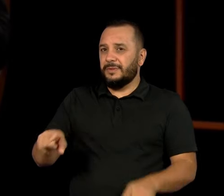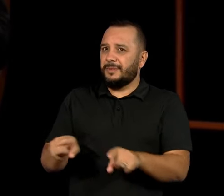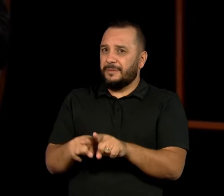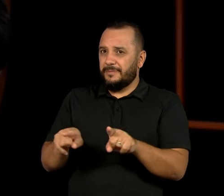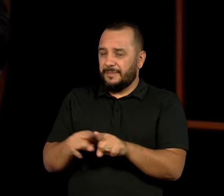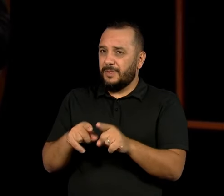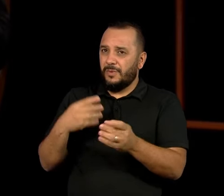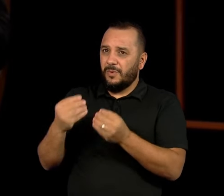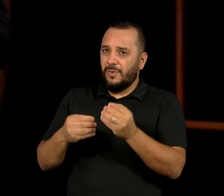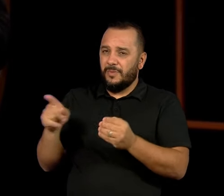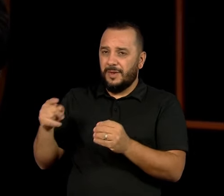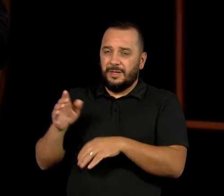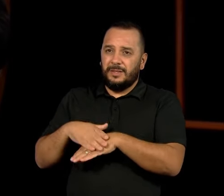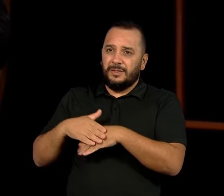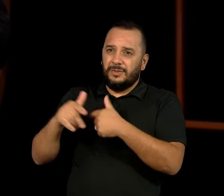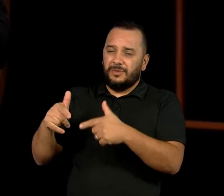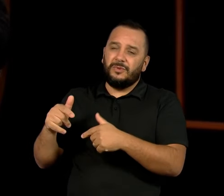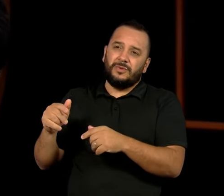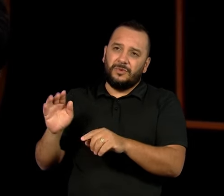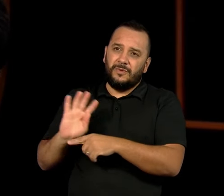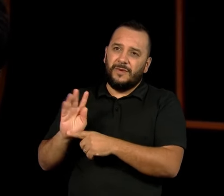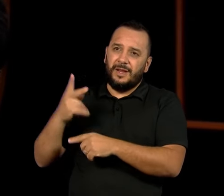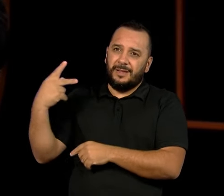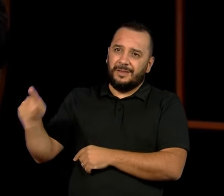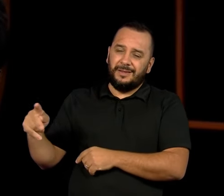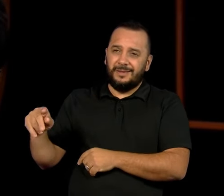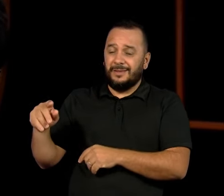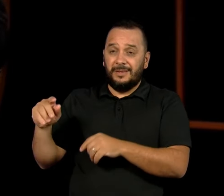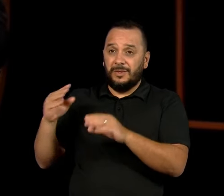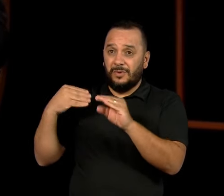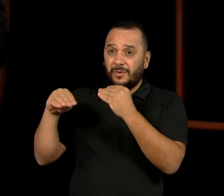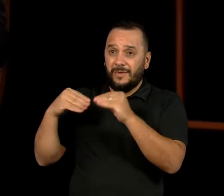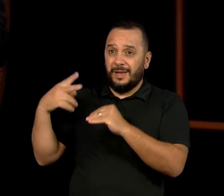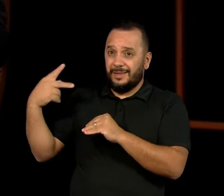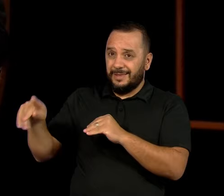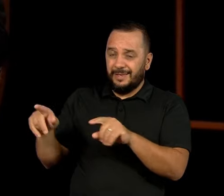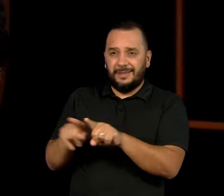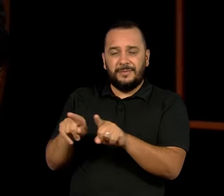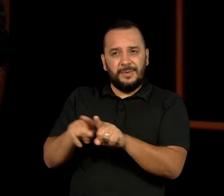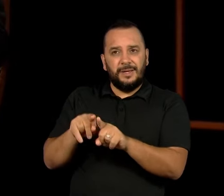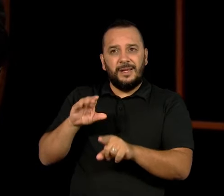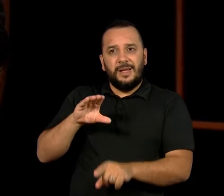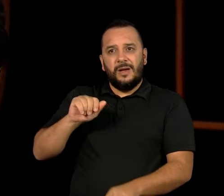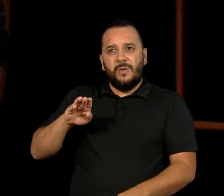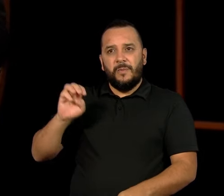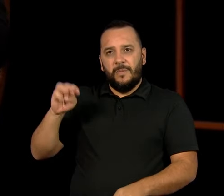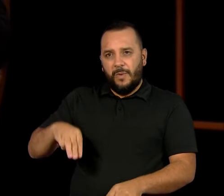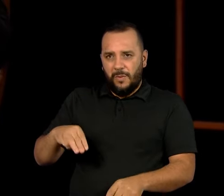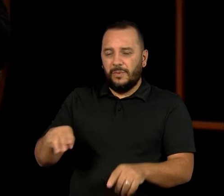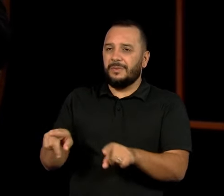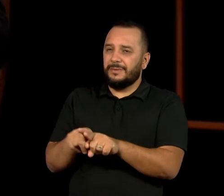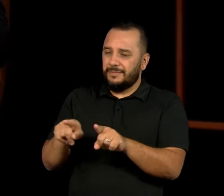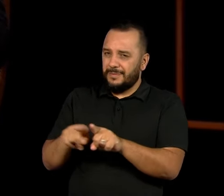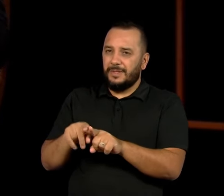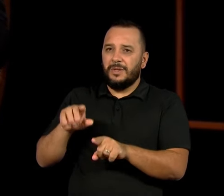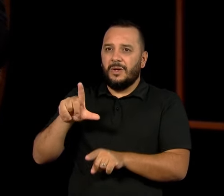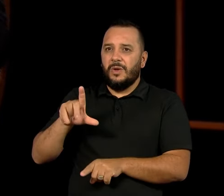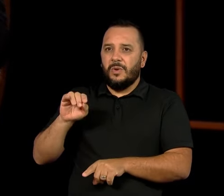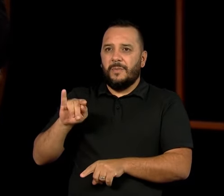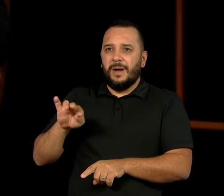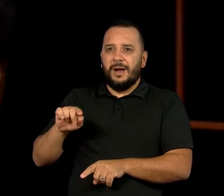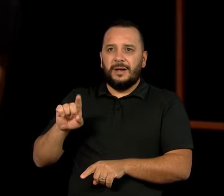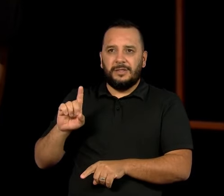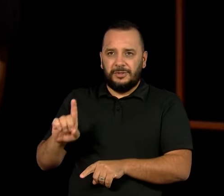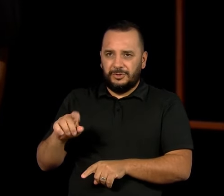vendo como é que ele fazia a novela dele, com o Calmon, com o Agnaldo Silva, com o Lombardi, que foi um mestre da comédia para